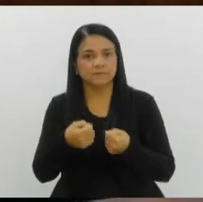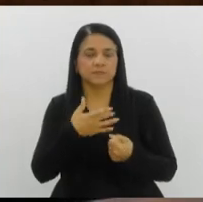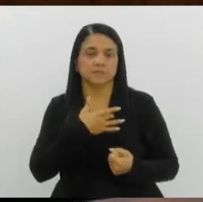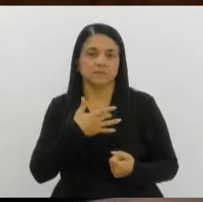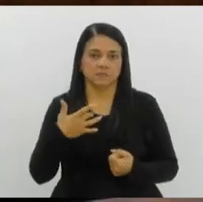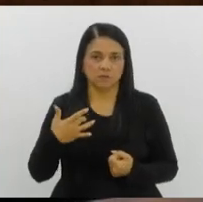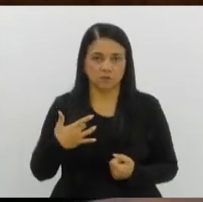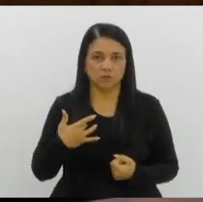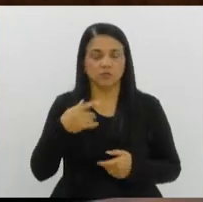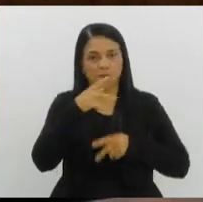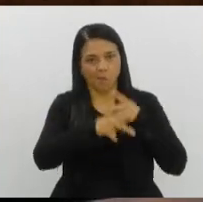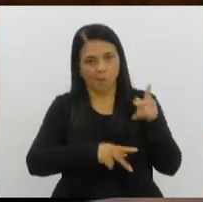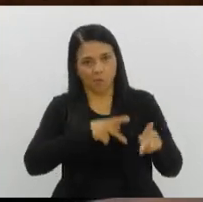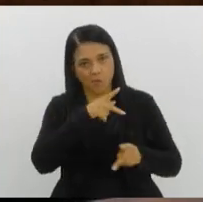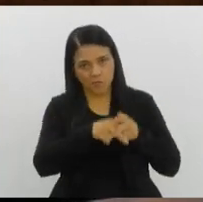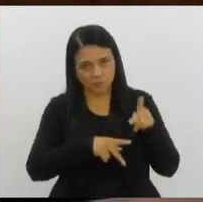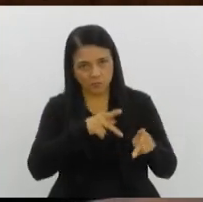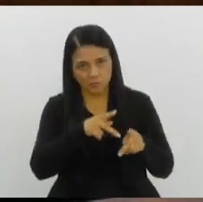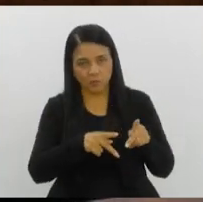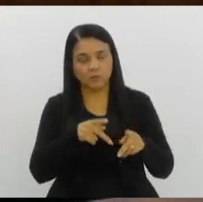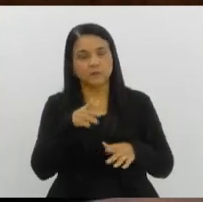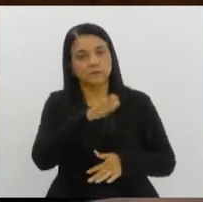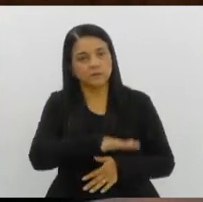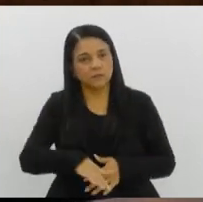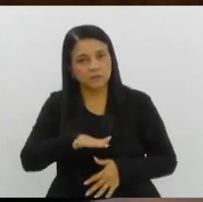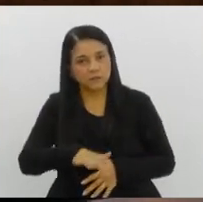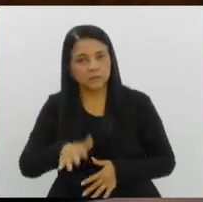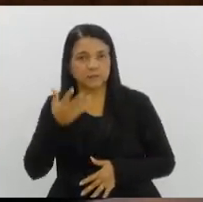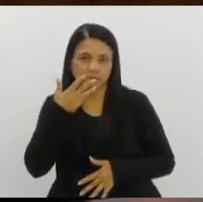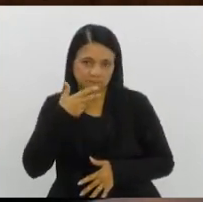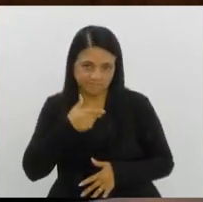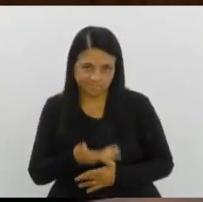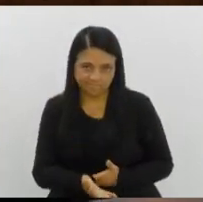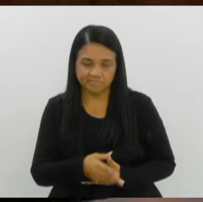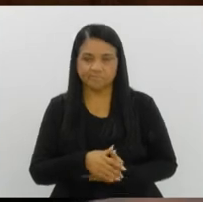saúde da população e das crianças em especial.